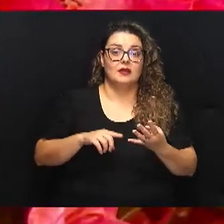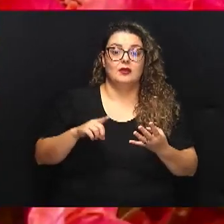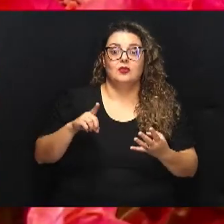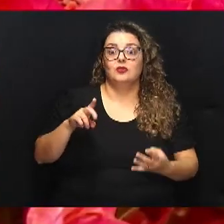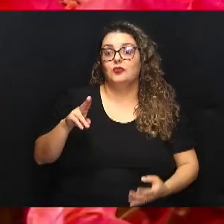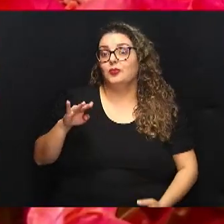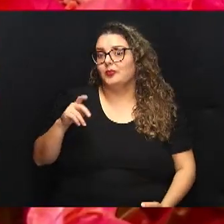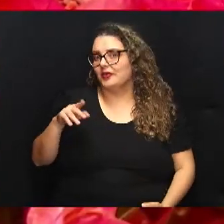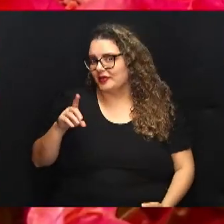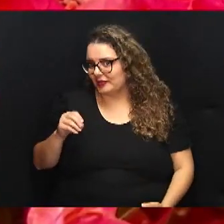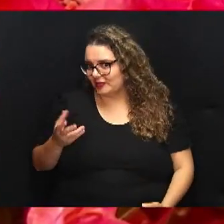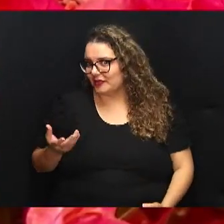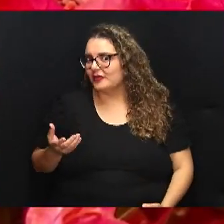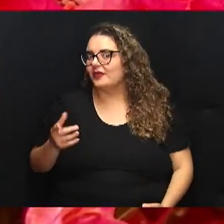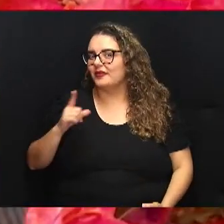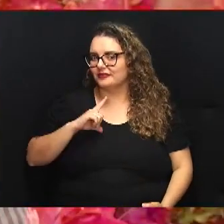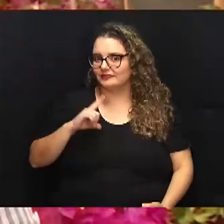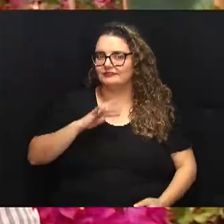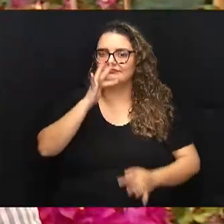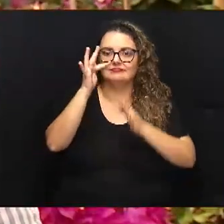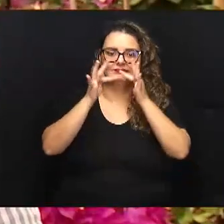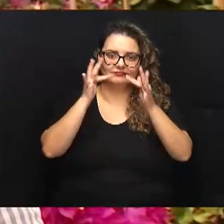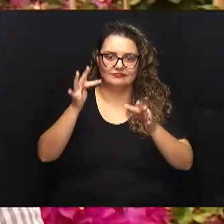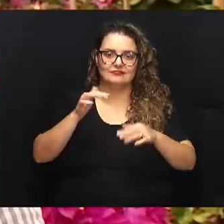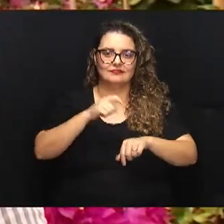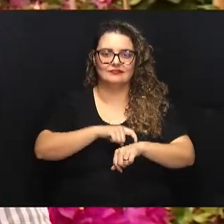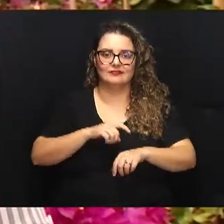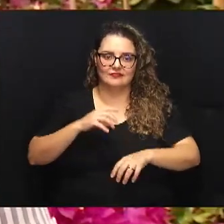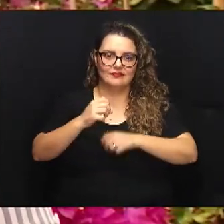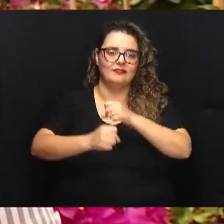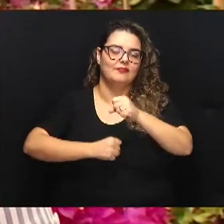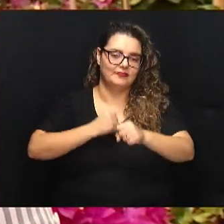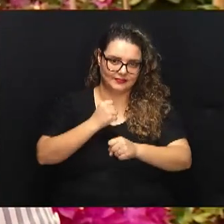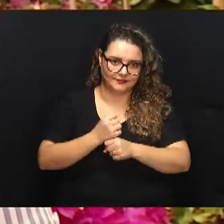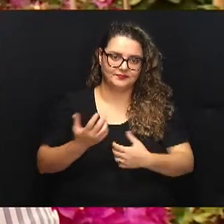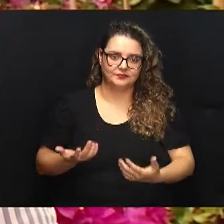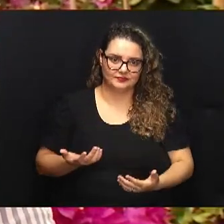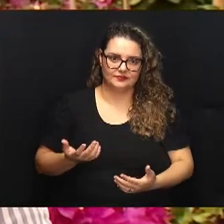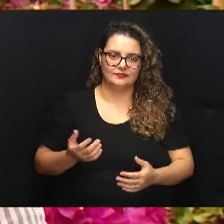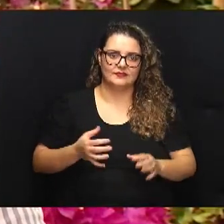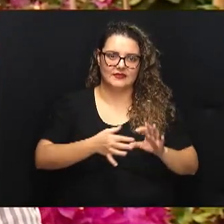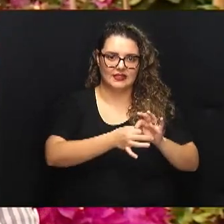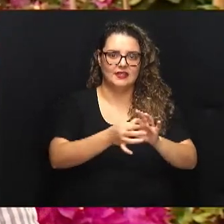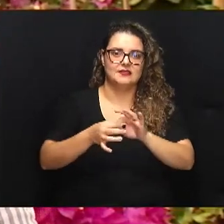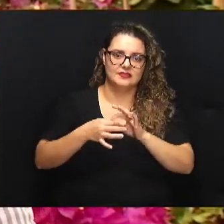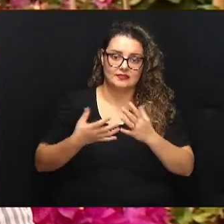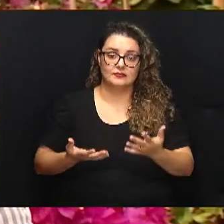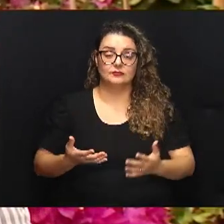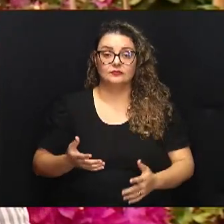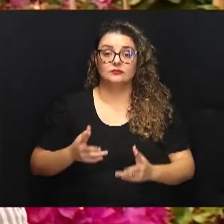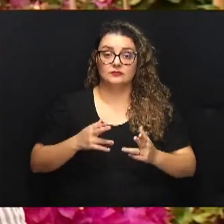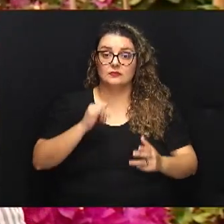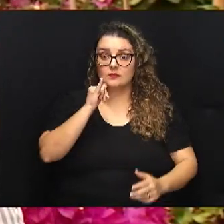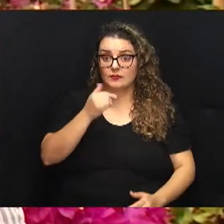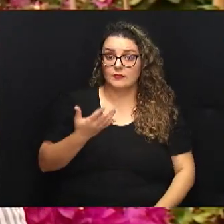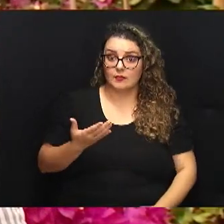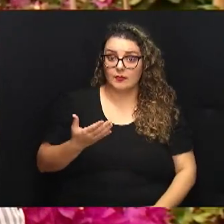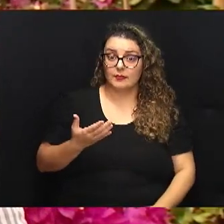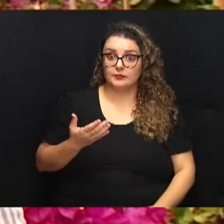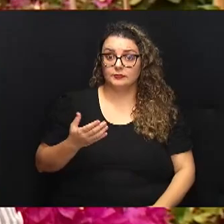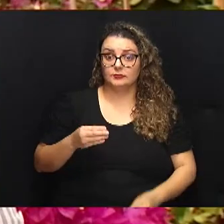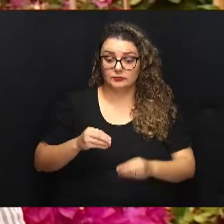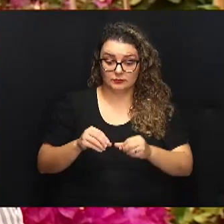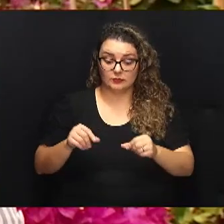você vai ter mais florescência dela durante o ano todo. São ciclos, né? Então, como eu estava dizendo, o solo é